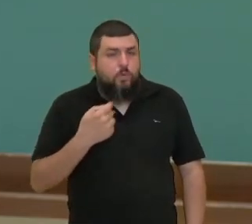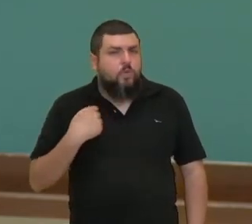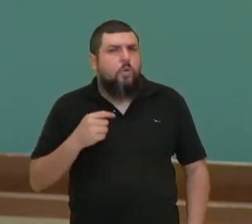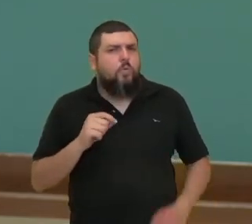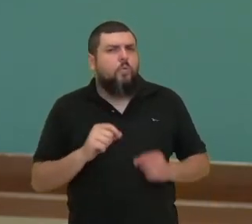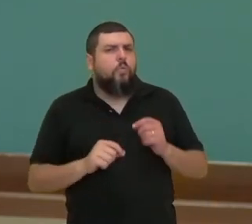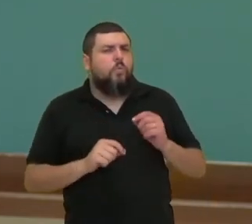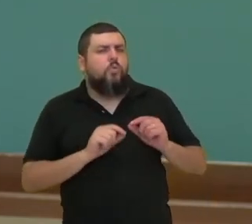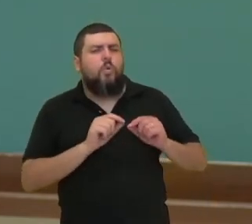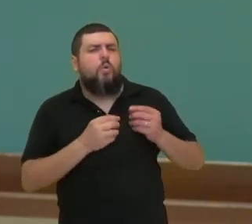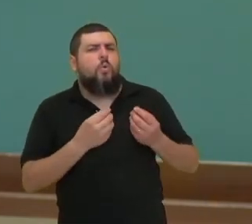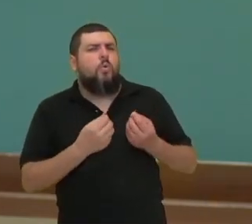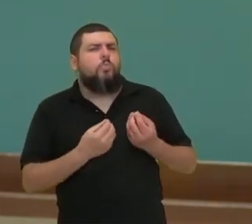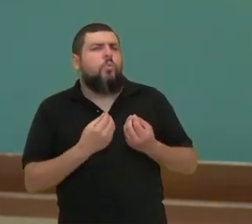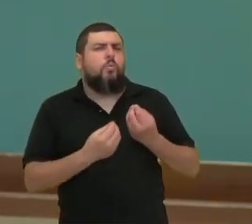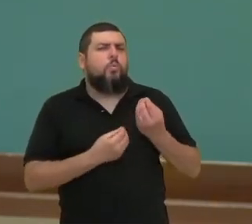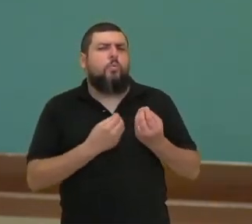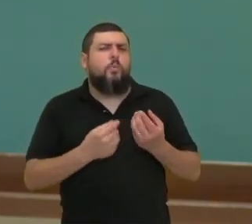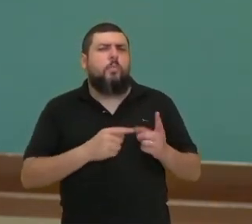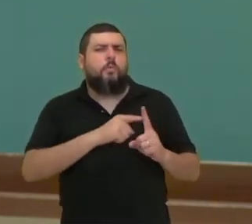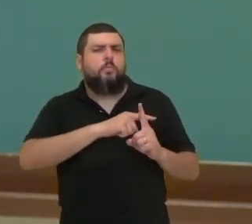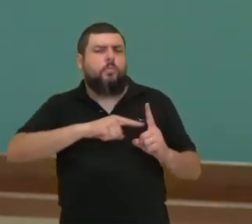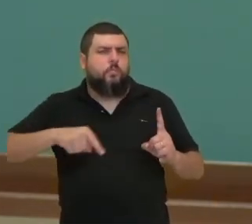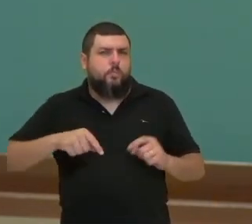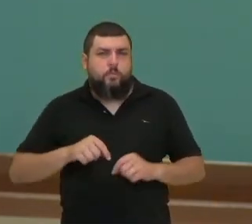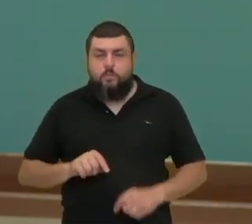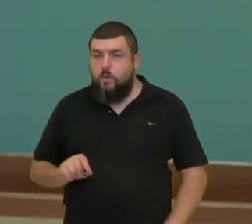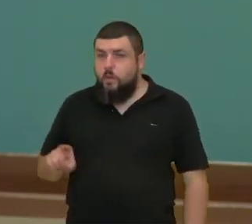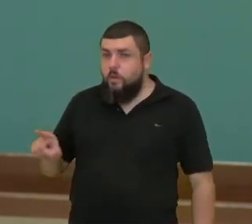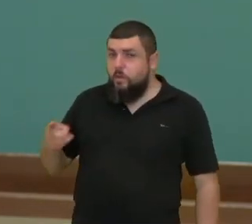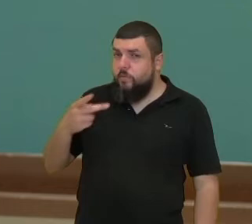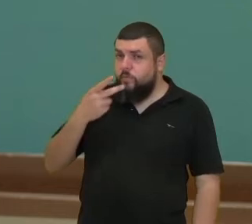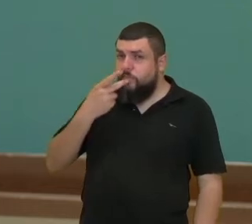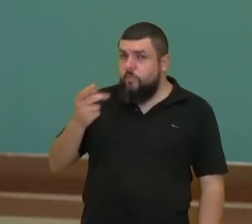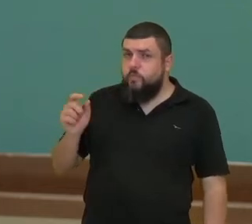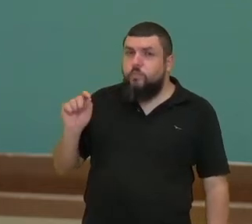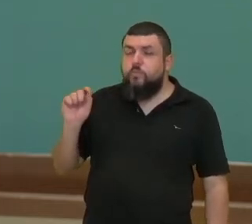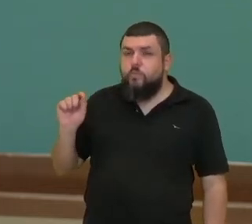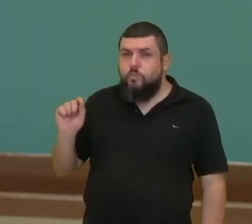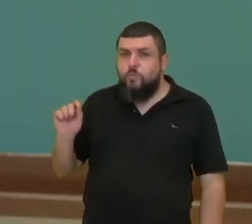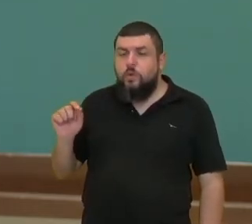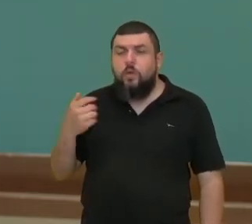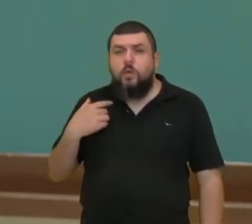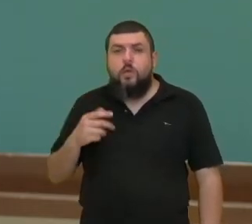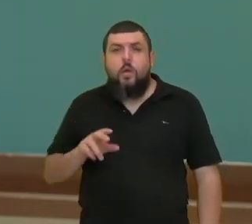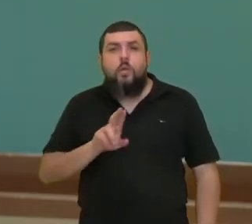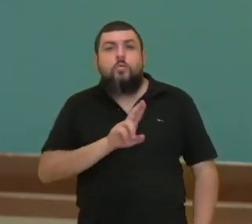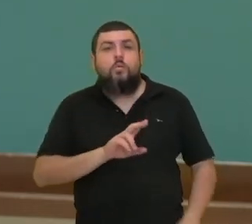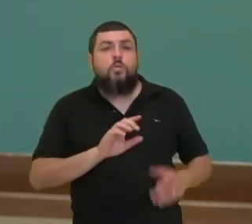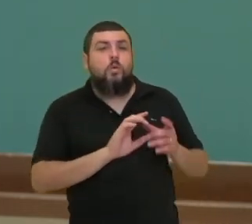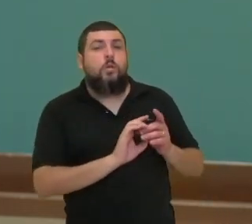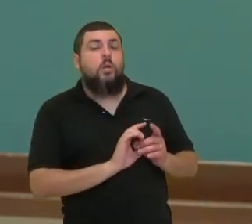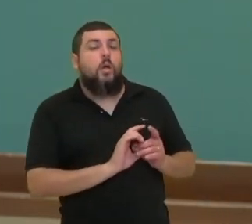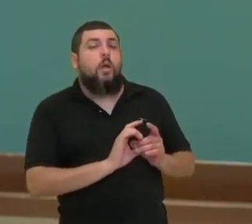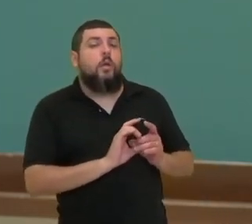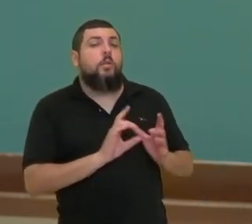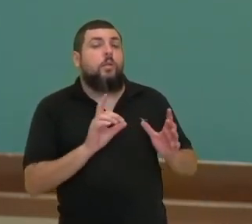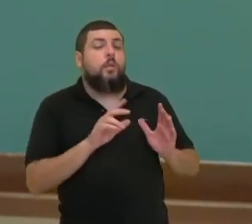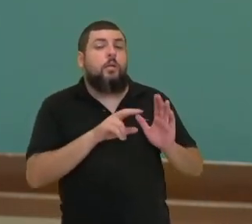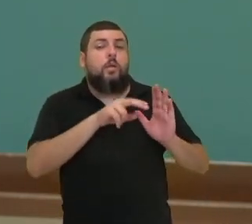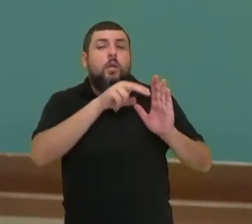Ele tem ali, ele usa como argumento a questão da liberdade das normas,